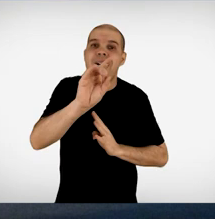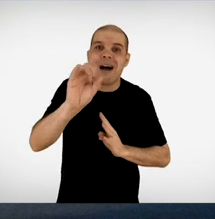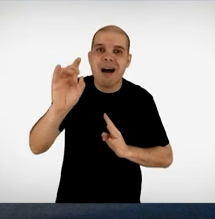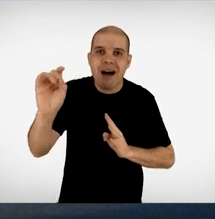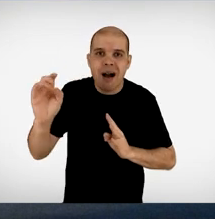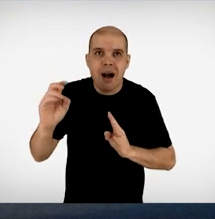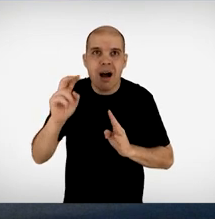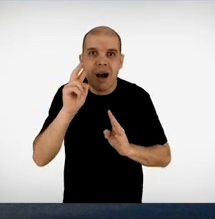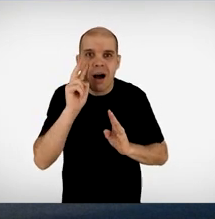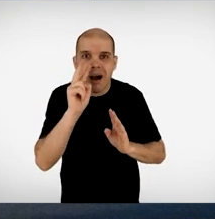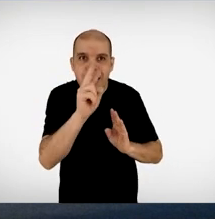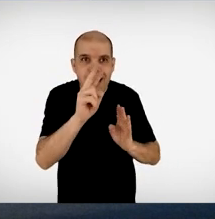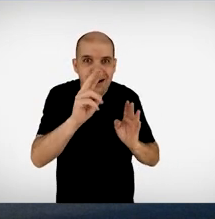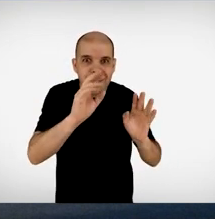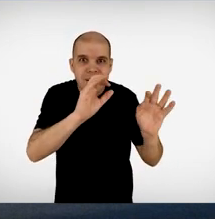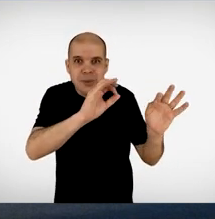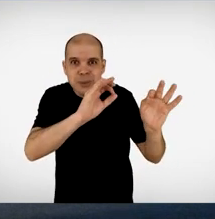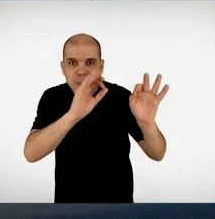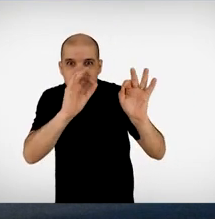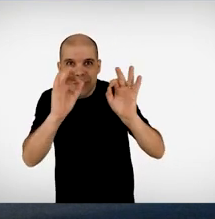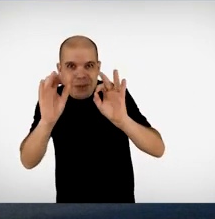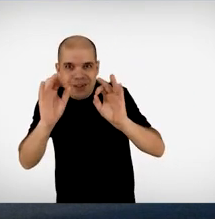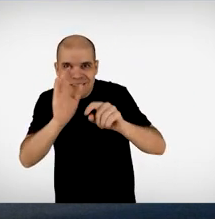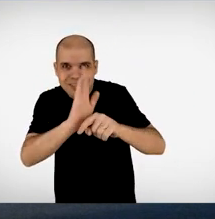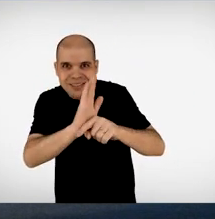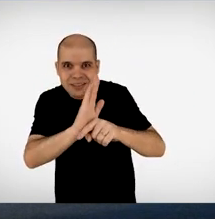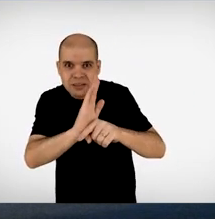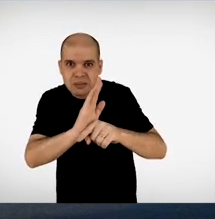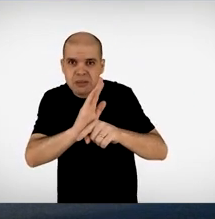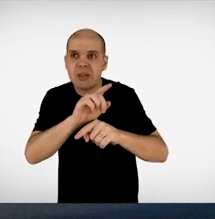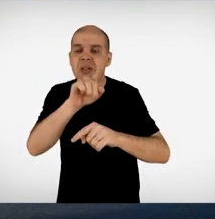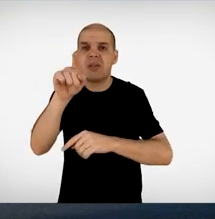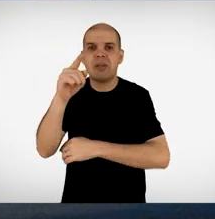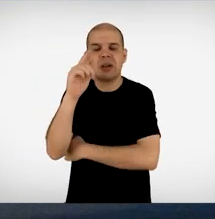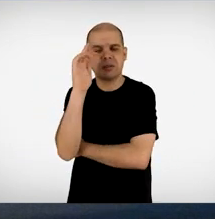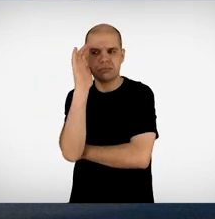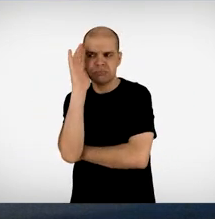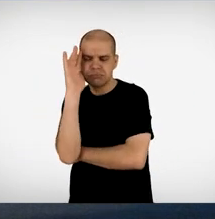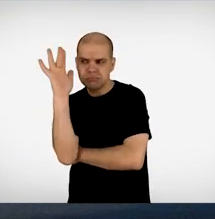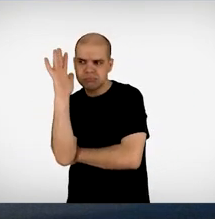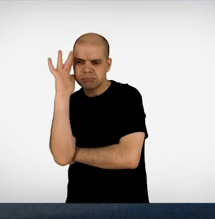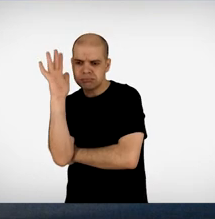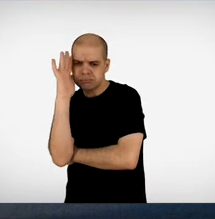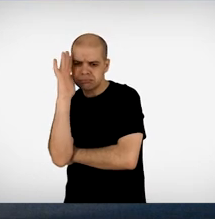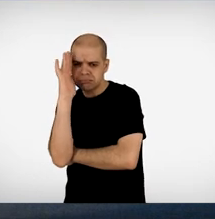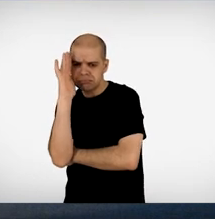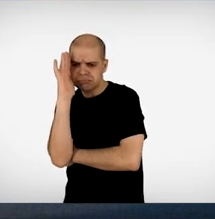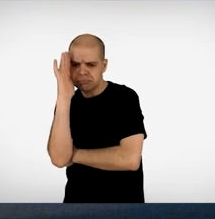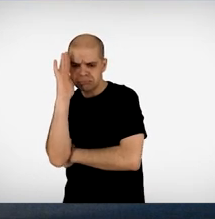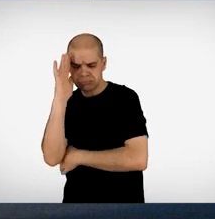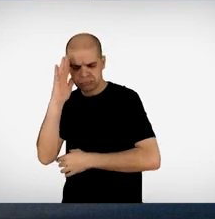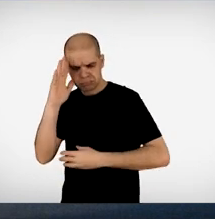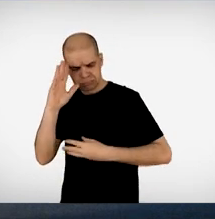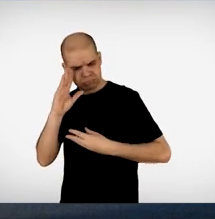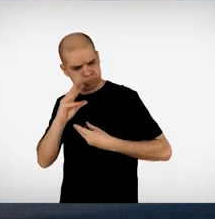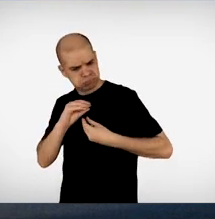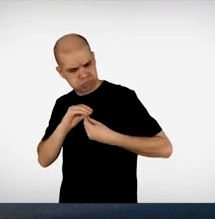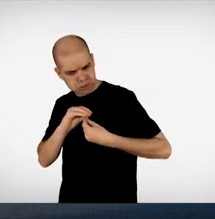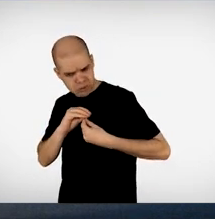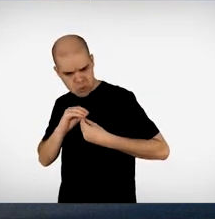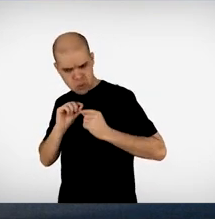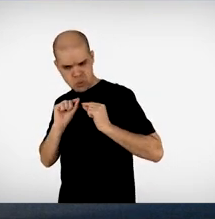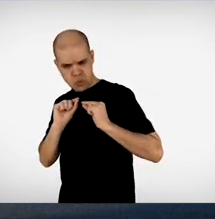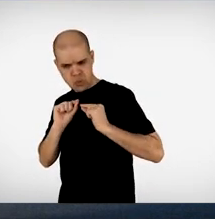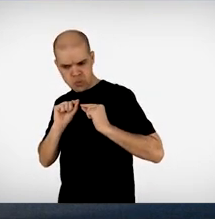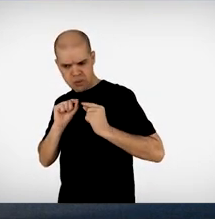partir das suas vivências, do que vocês viram, do que vocês vão ouvir aqui da gente. E essa é a ideia. A ideia é que você assiste um filme e você